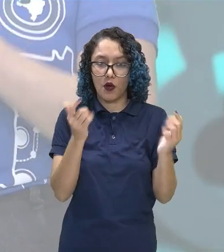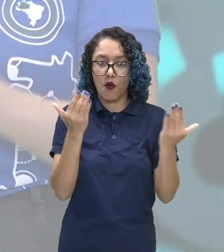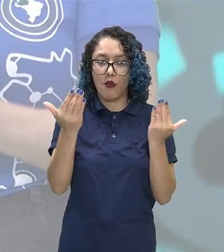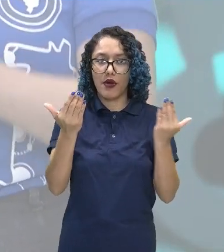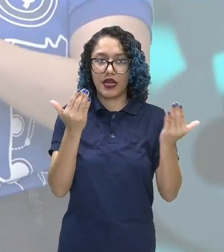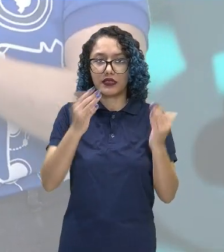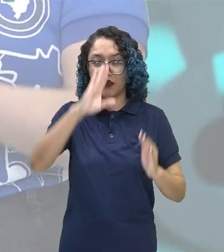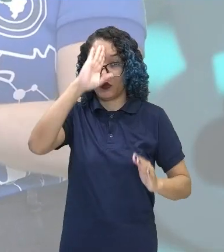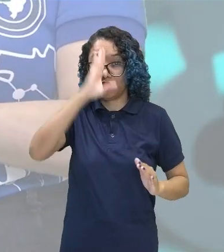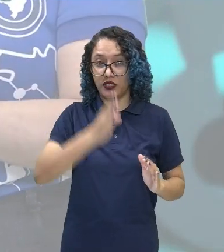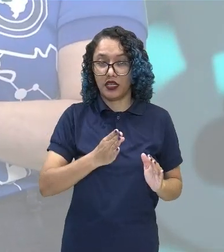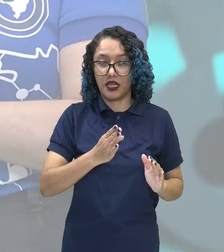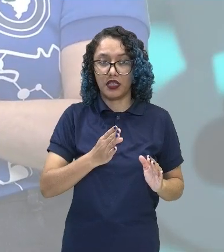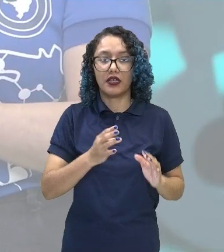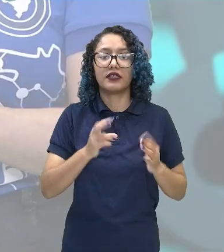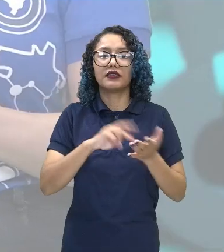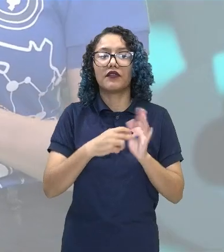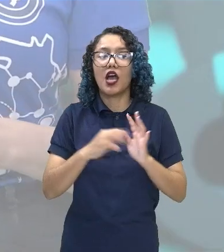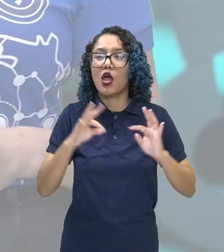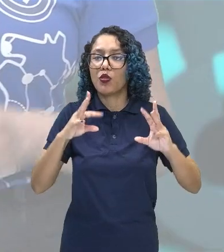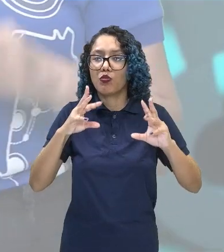mundo é touro.